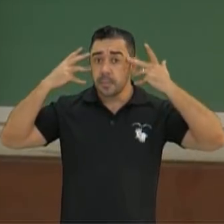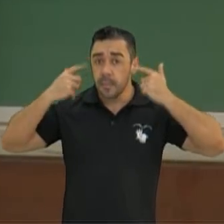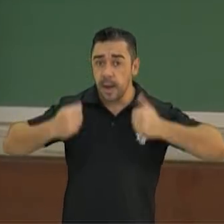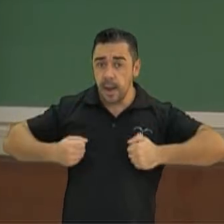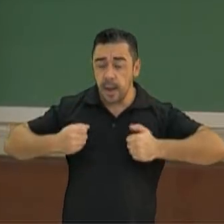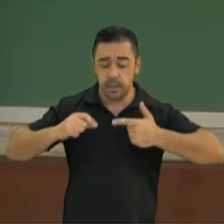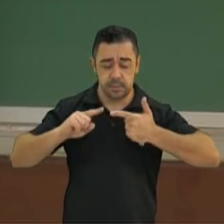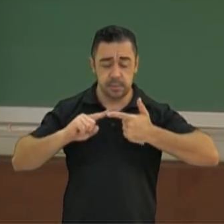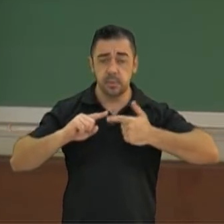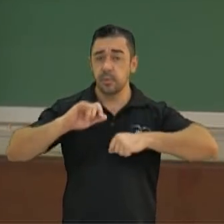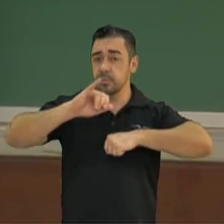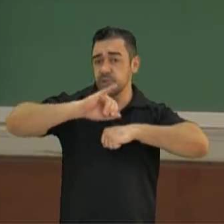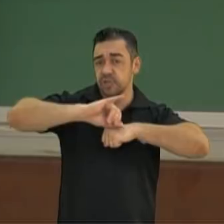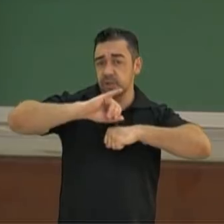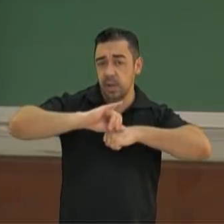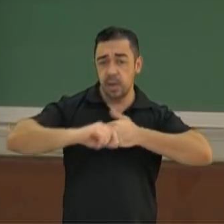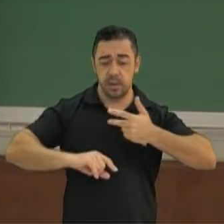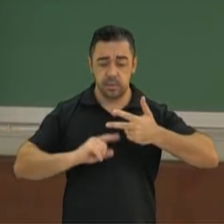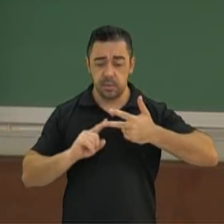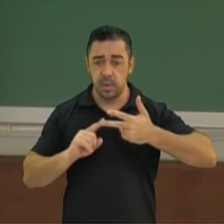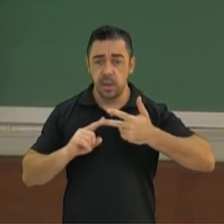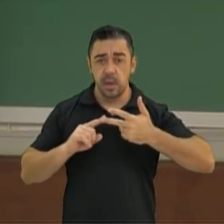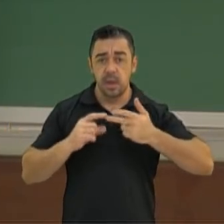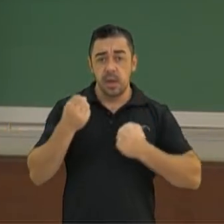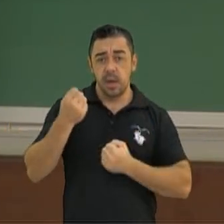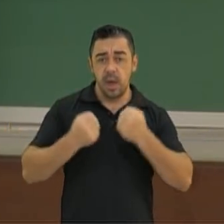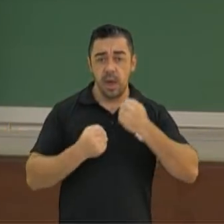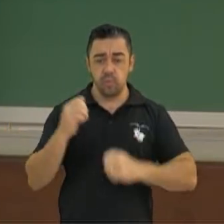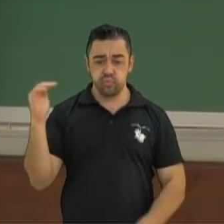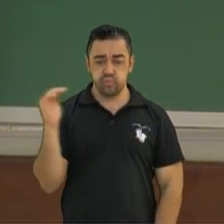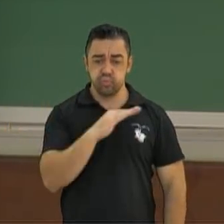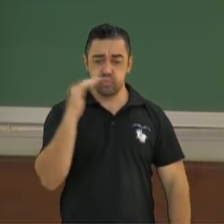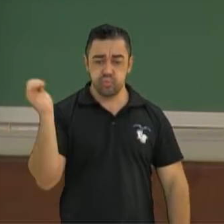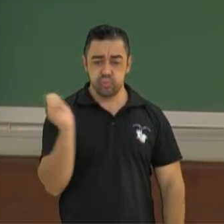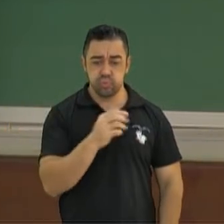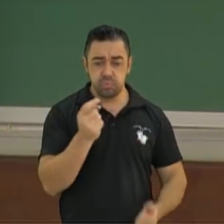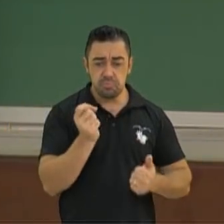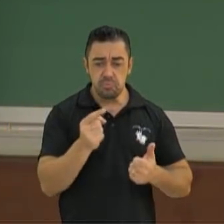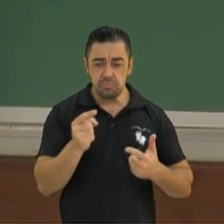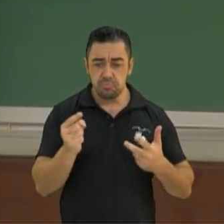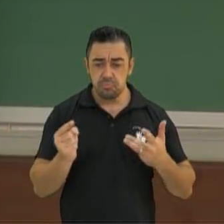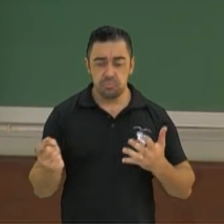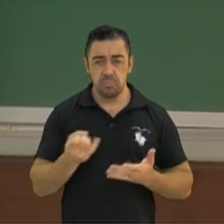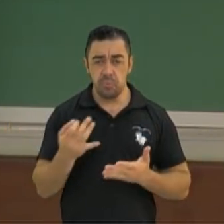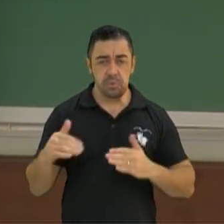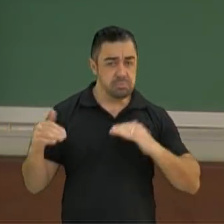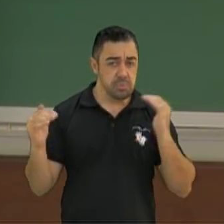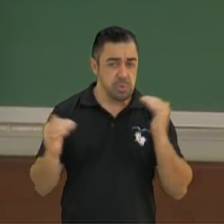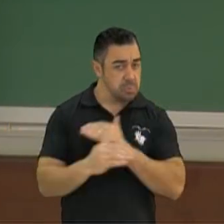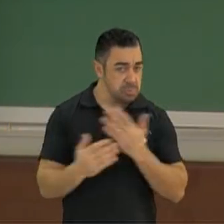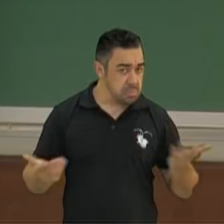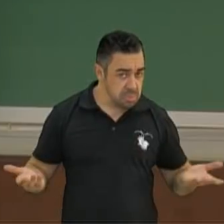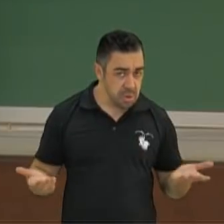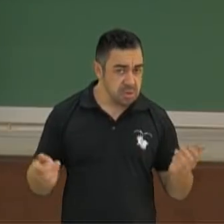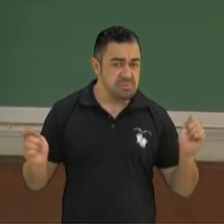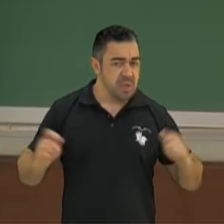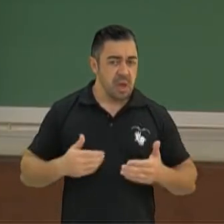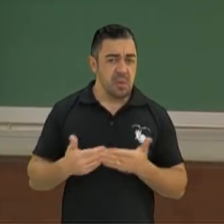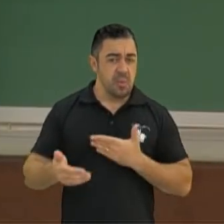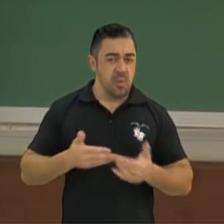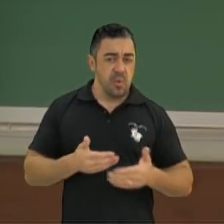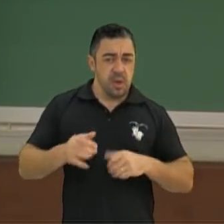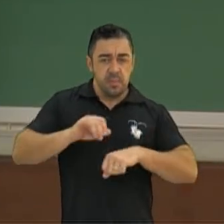com objetos, número de carros que passam em uma determinada avenida, em uma rua, ok? Então vamos